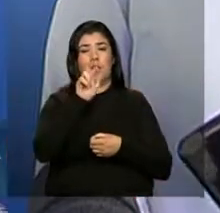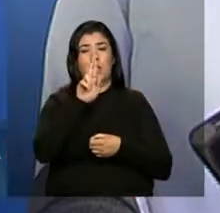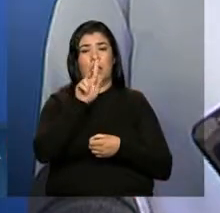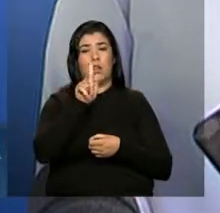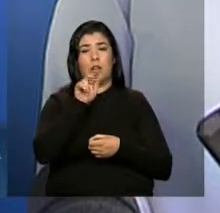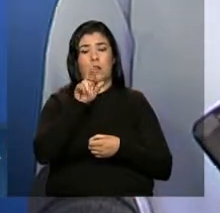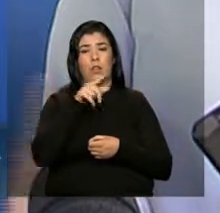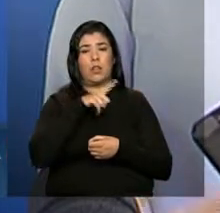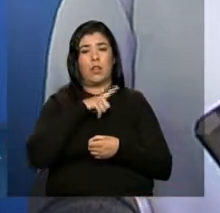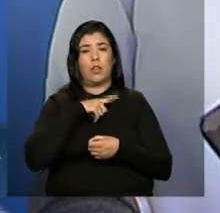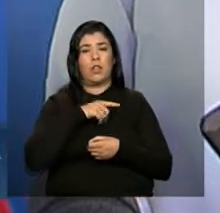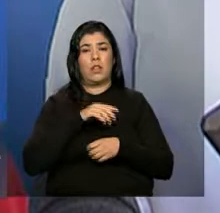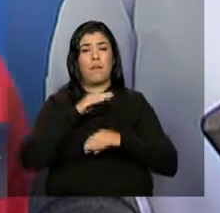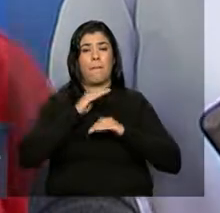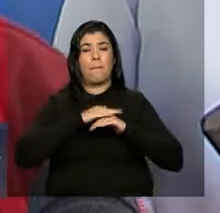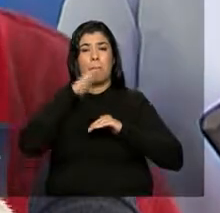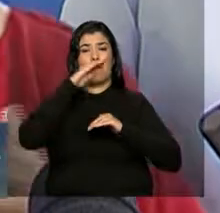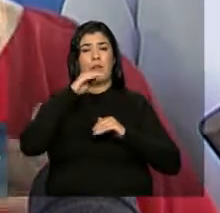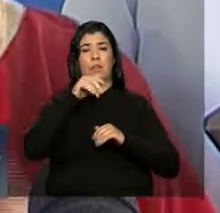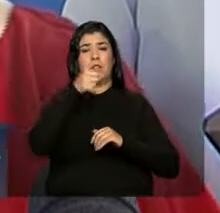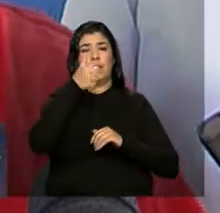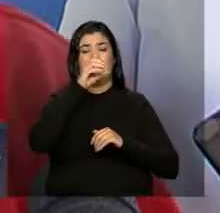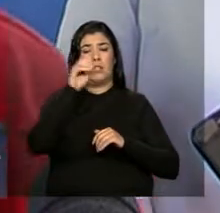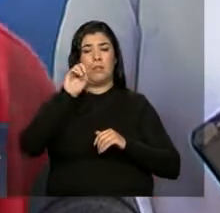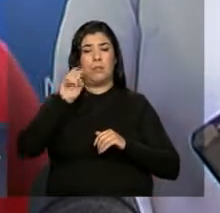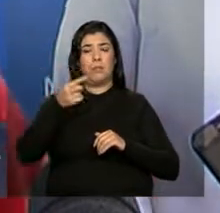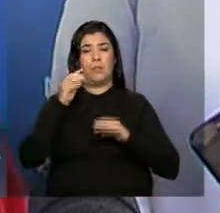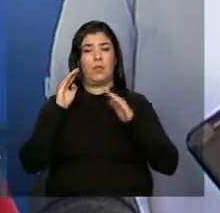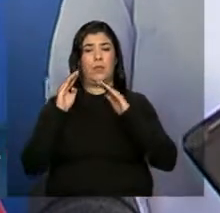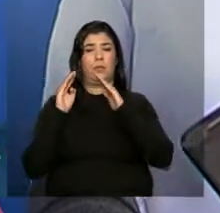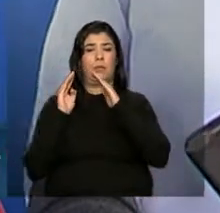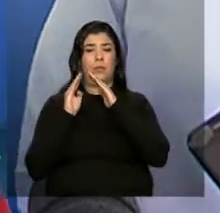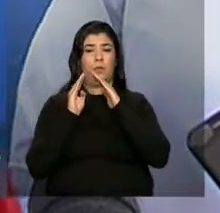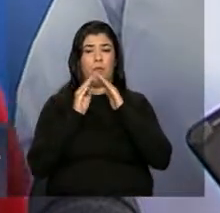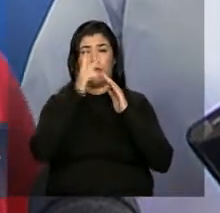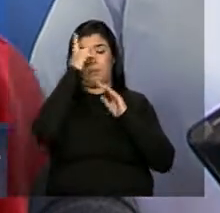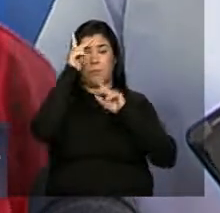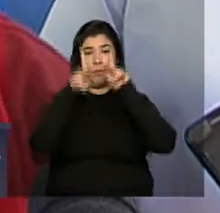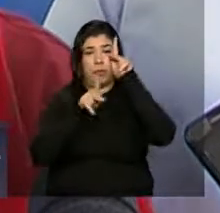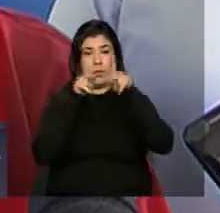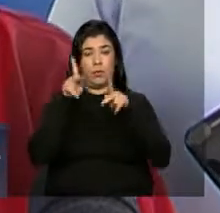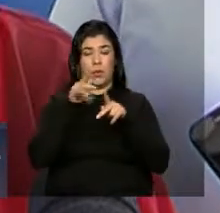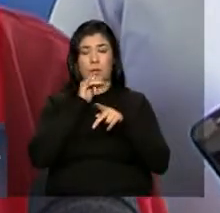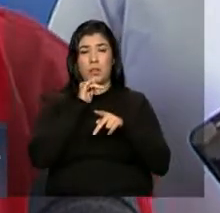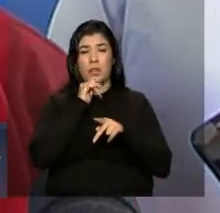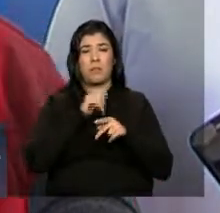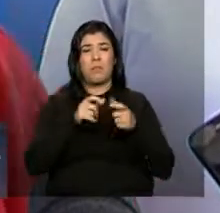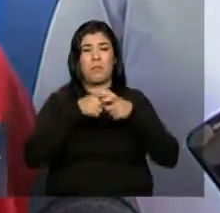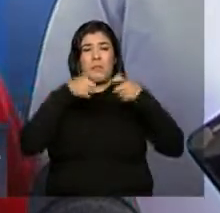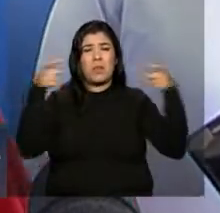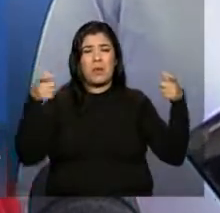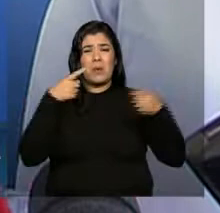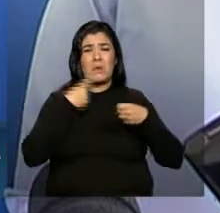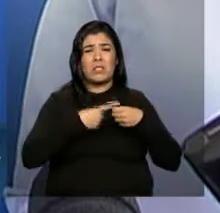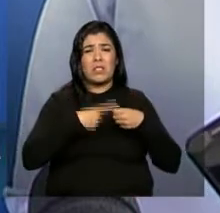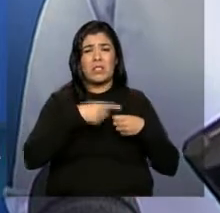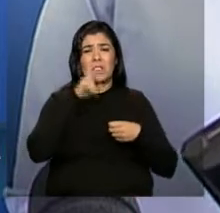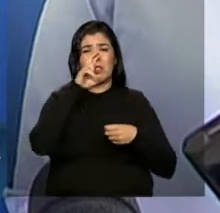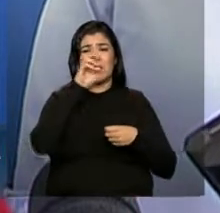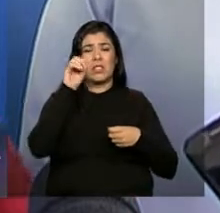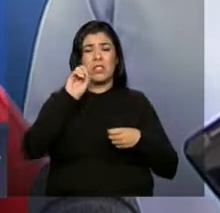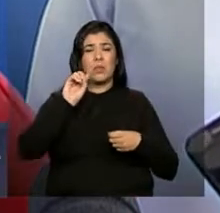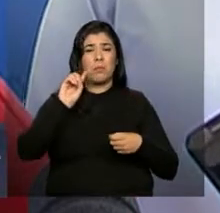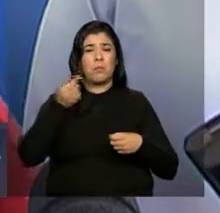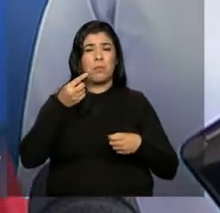mais de 100 mil habitantes, do que numa grande cidade ou numa cidade acima de 500 mil ou nas grandes